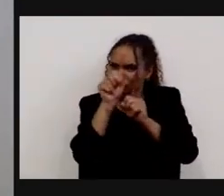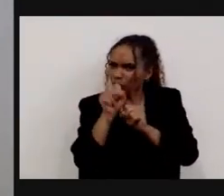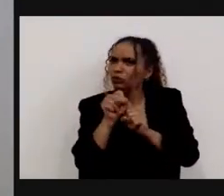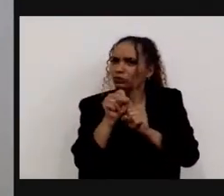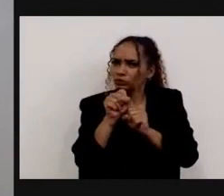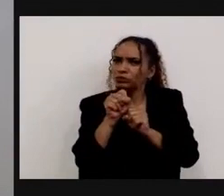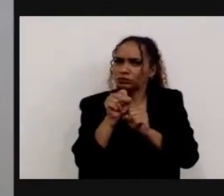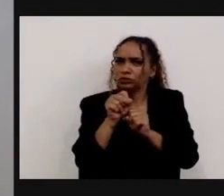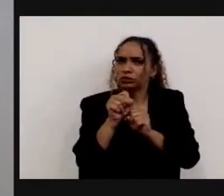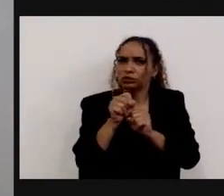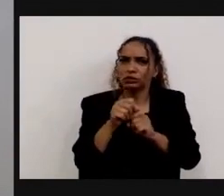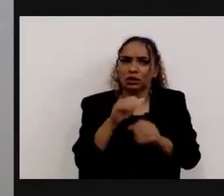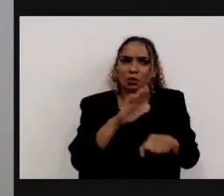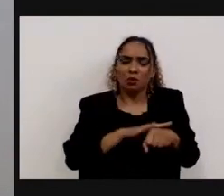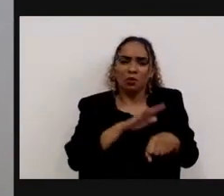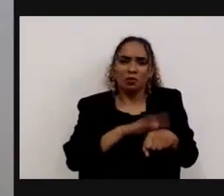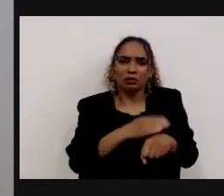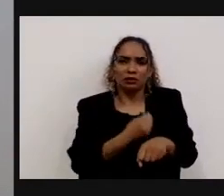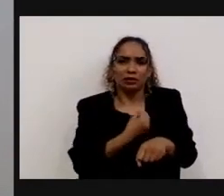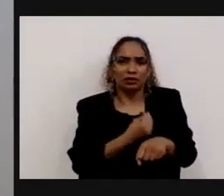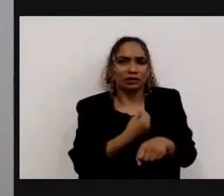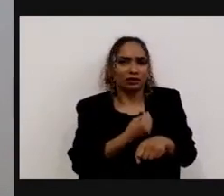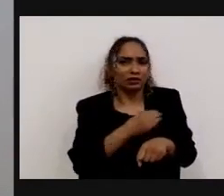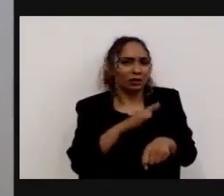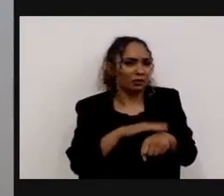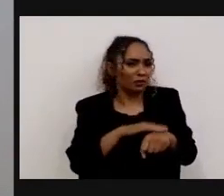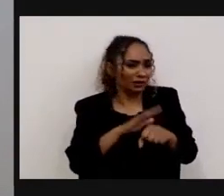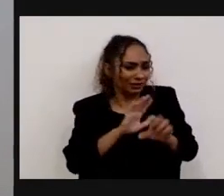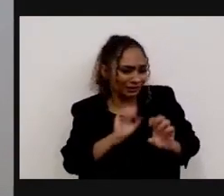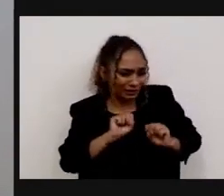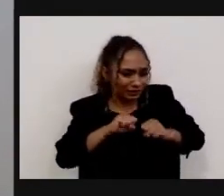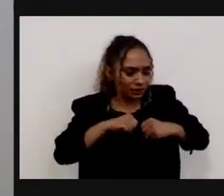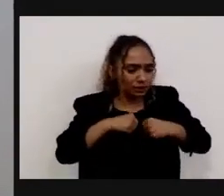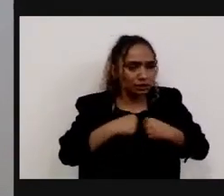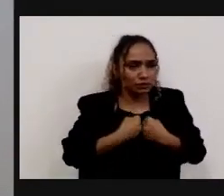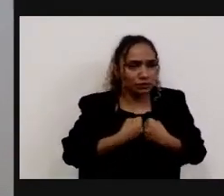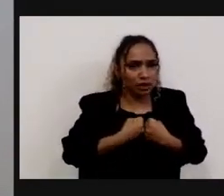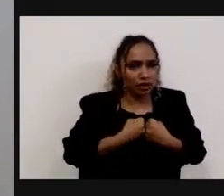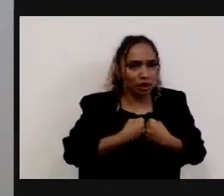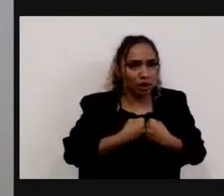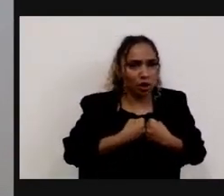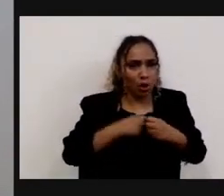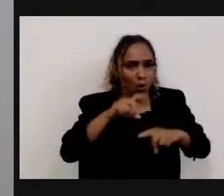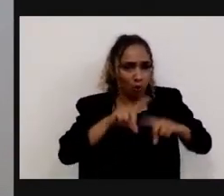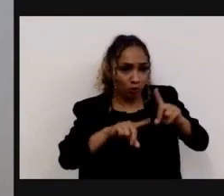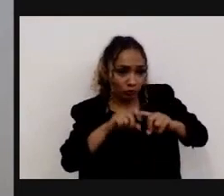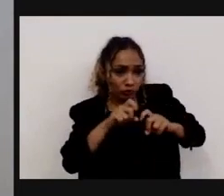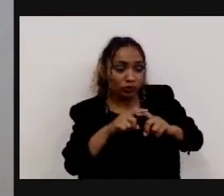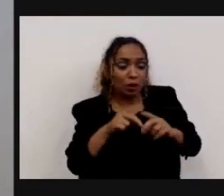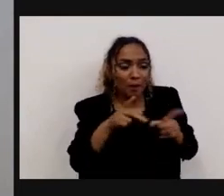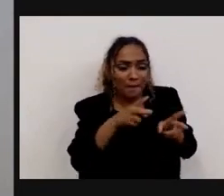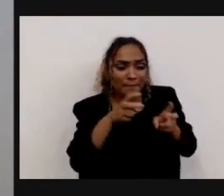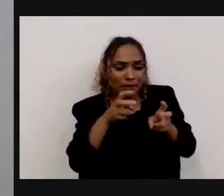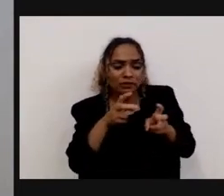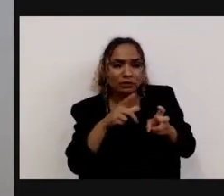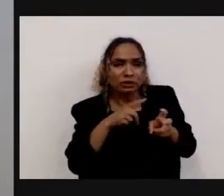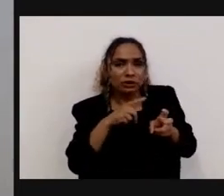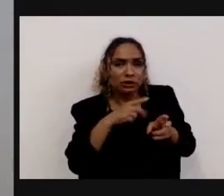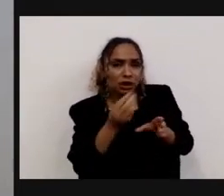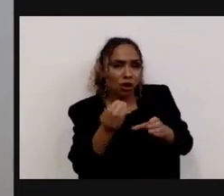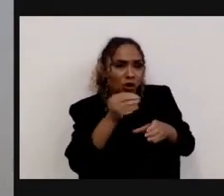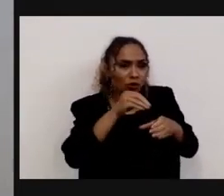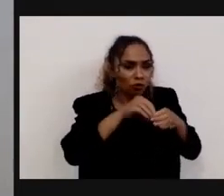que as pessoas no momento da vida Que Elas tiveram mais engajadas na vida profissional foi aquele momento que elas percebiam que estavam